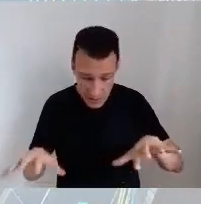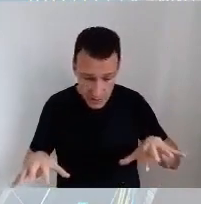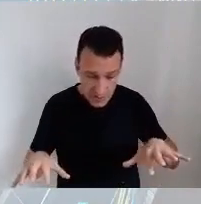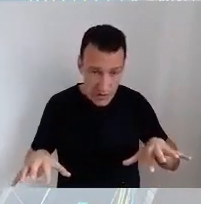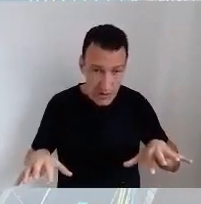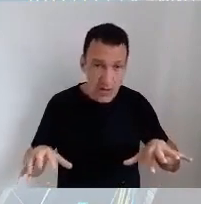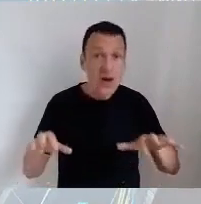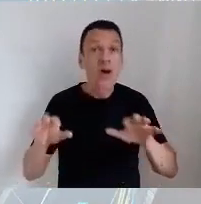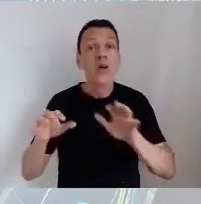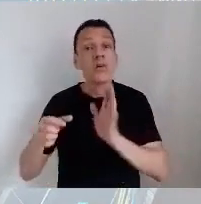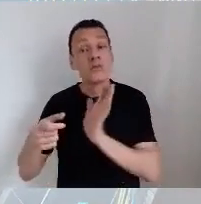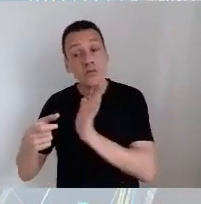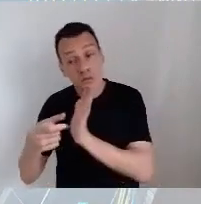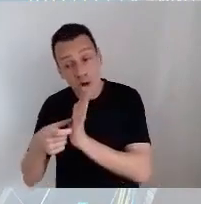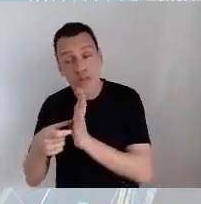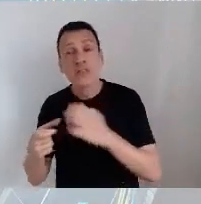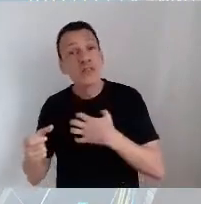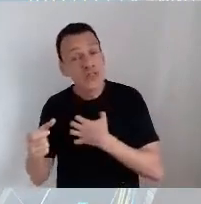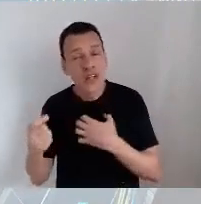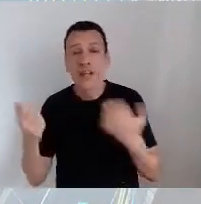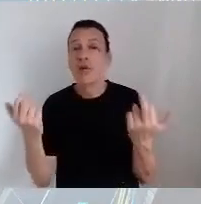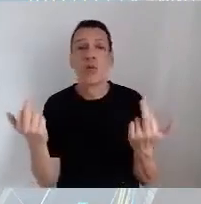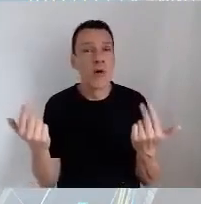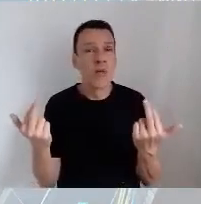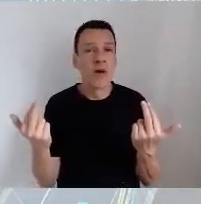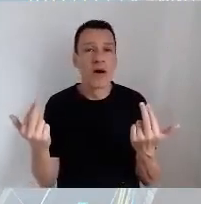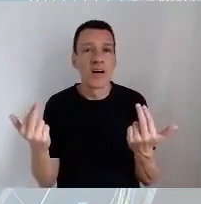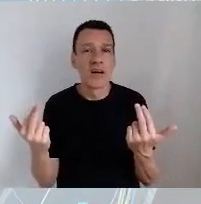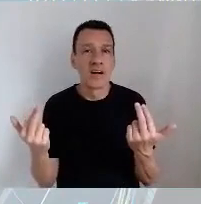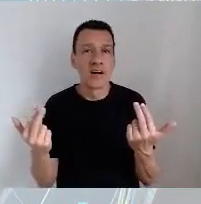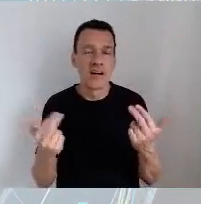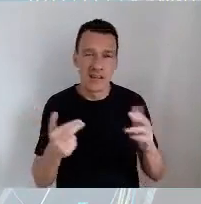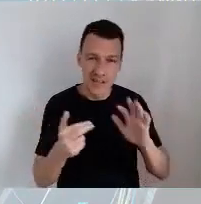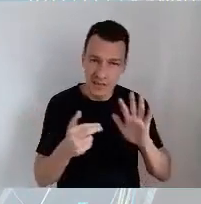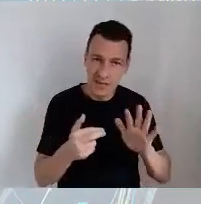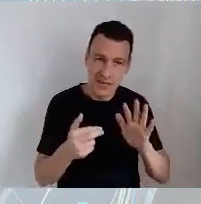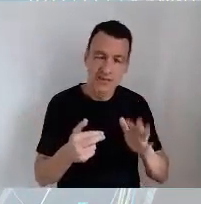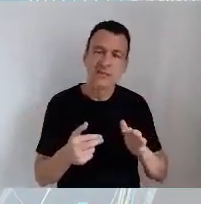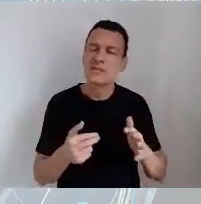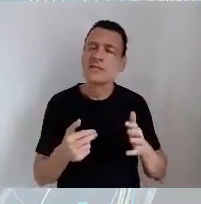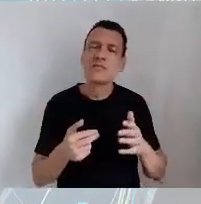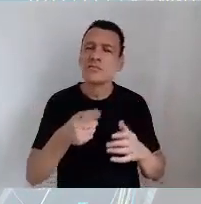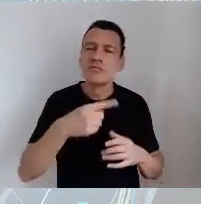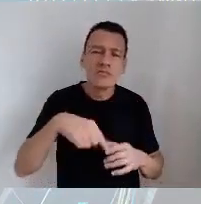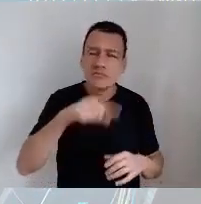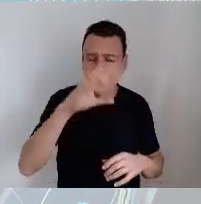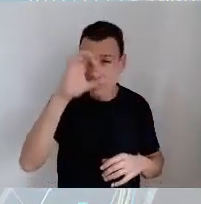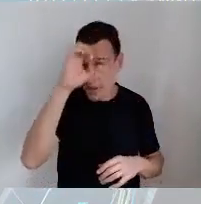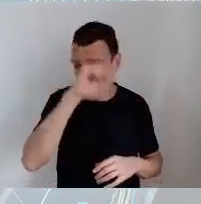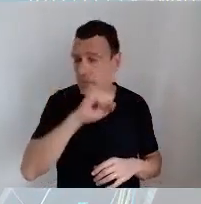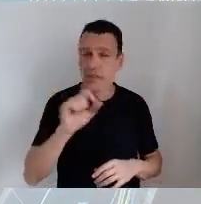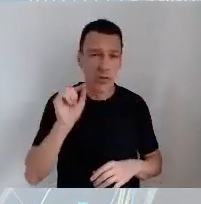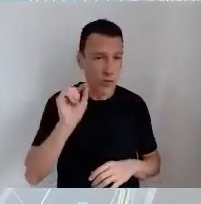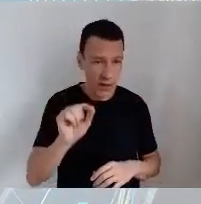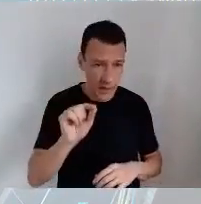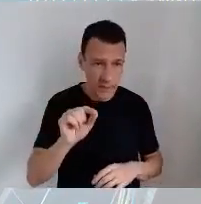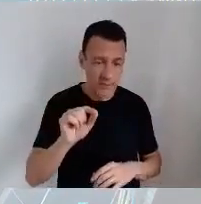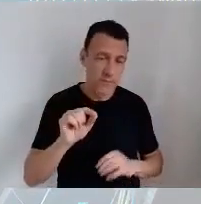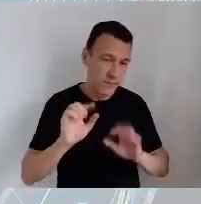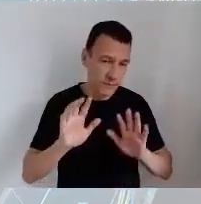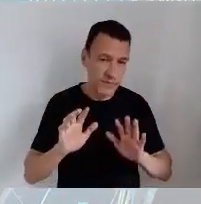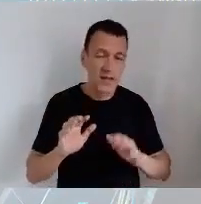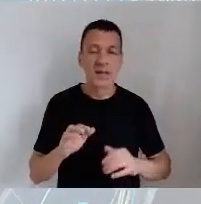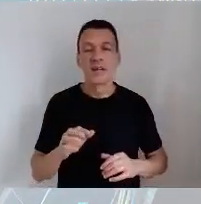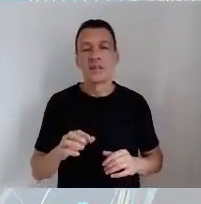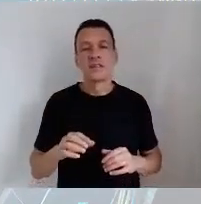organização define a estrutura do software que que isso aqui nos traz como fato tá nos traz como fato que se por exemplo